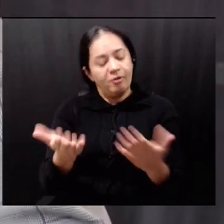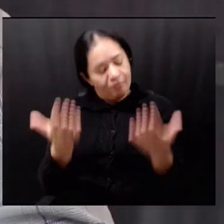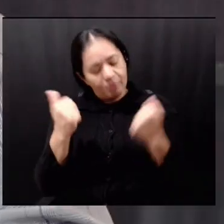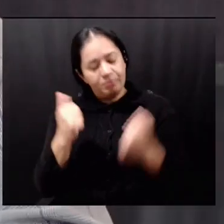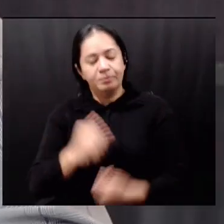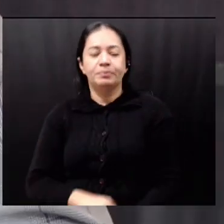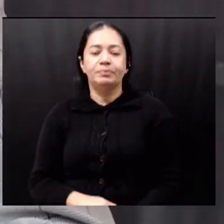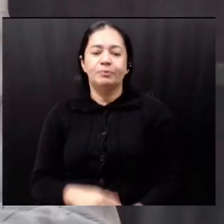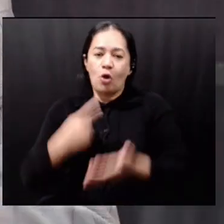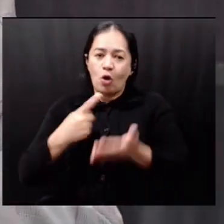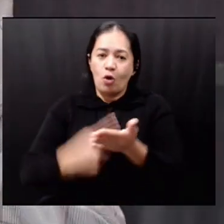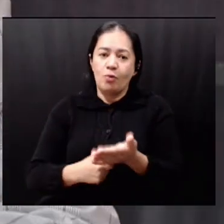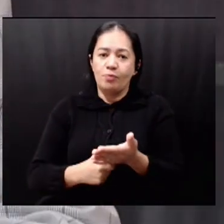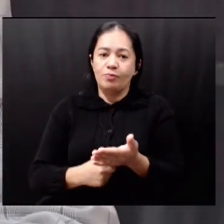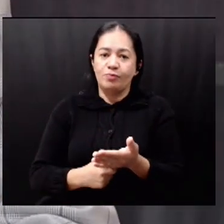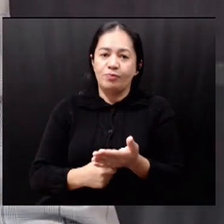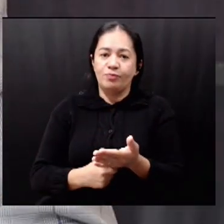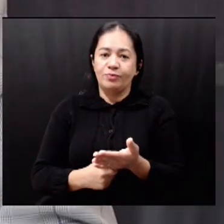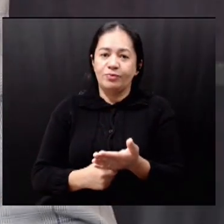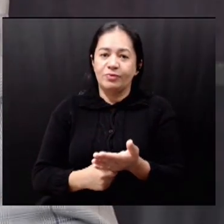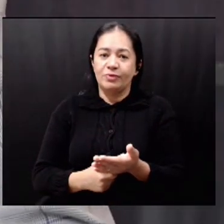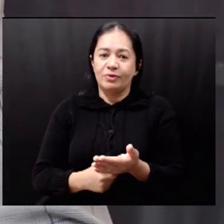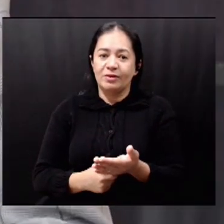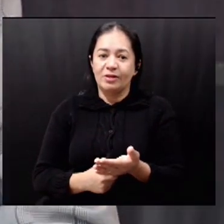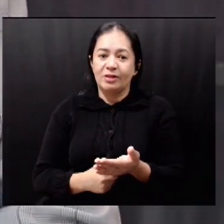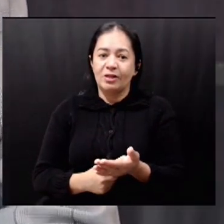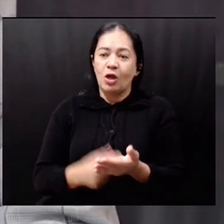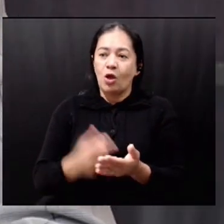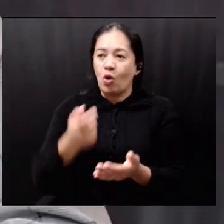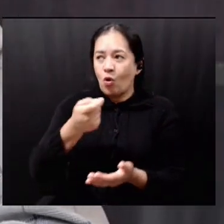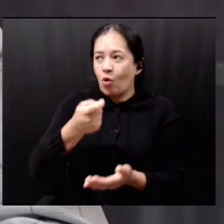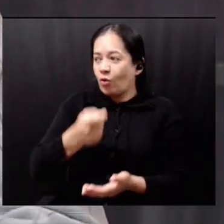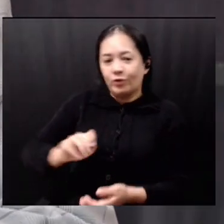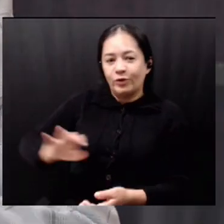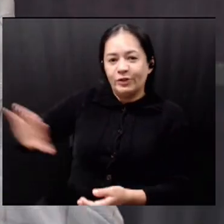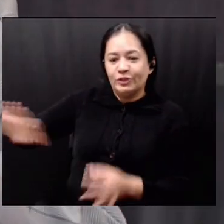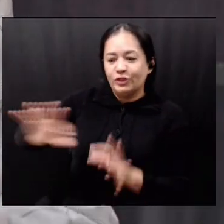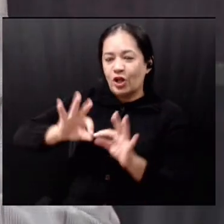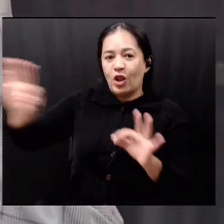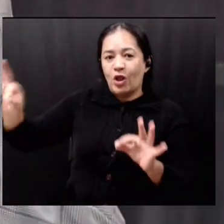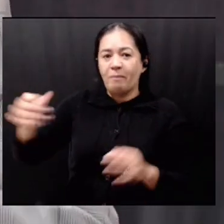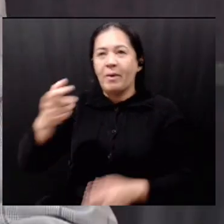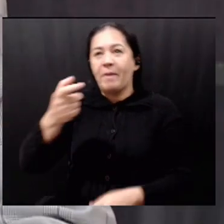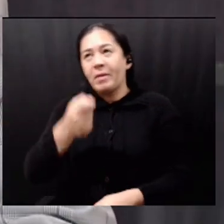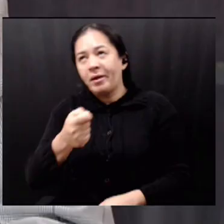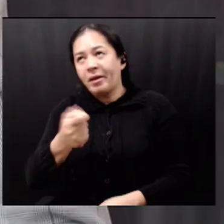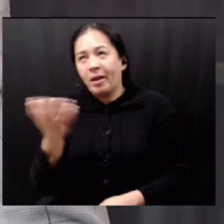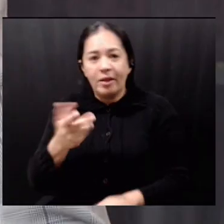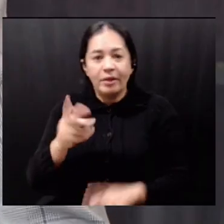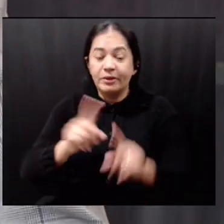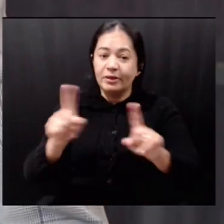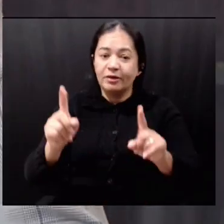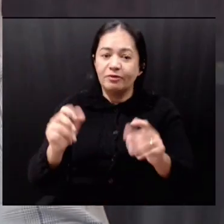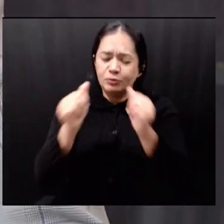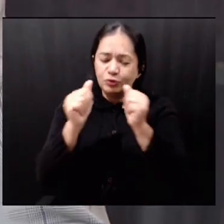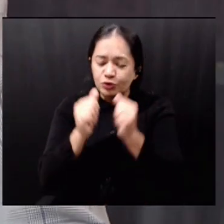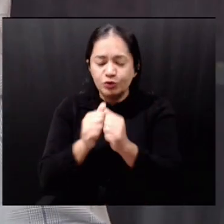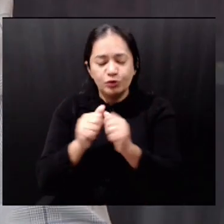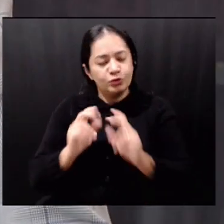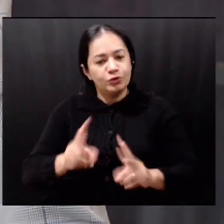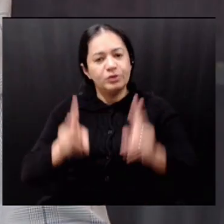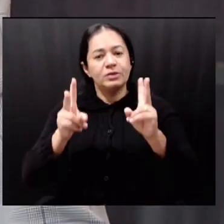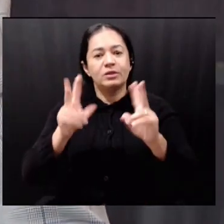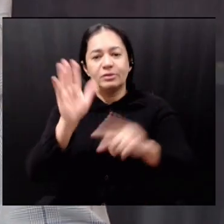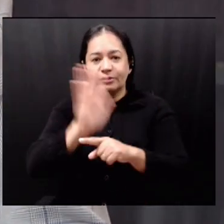deixar o controle longe pra gente não ter essa questão do tempo, né, de pausar, de acelerar. Vamos estar ali a todo momento naquele filme. Terminou o